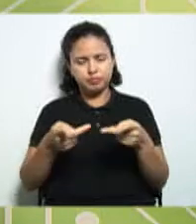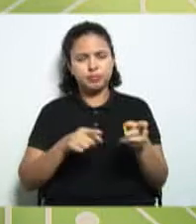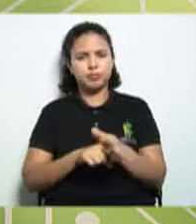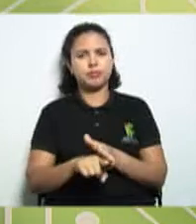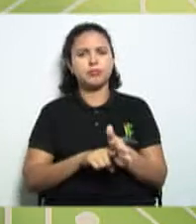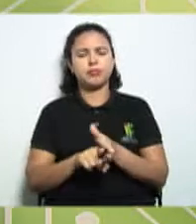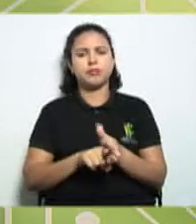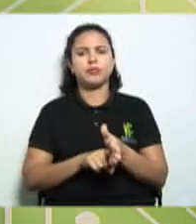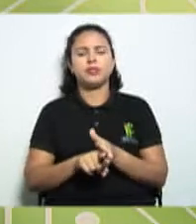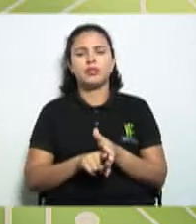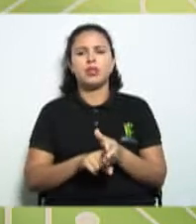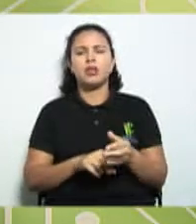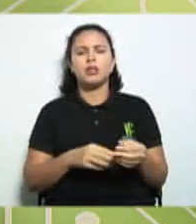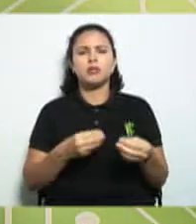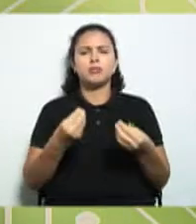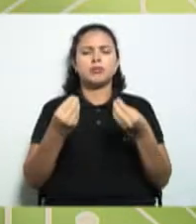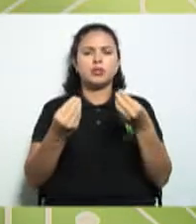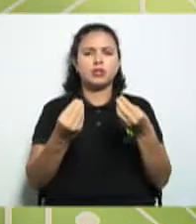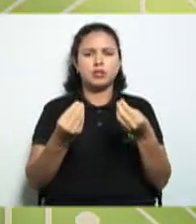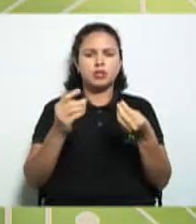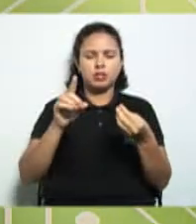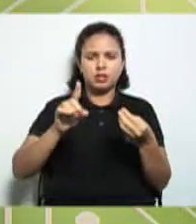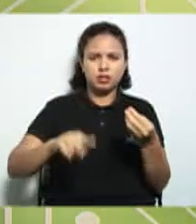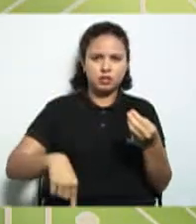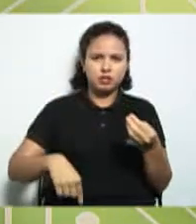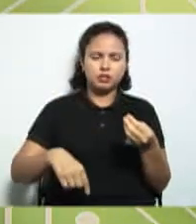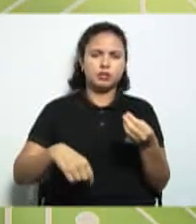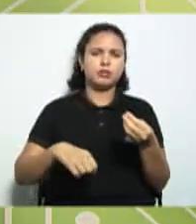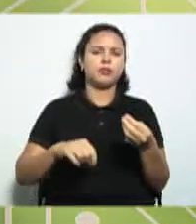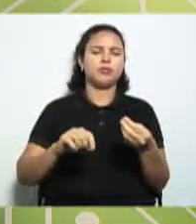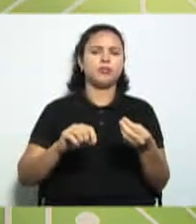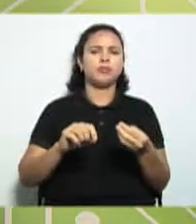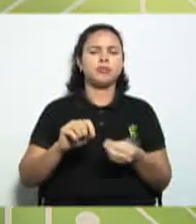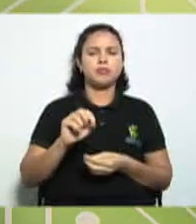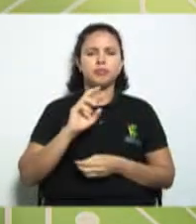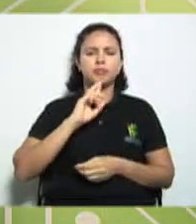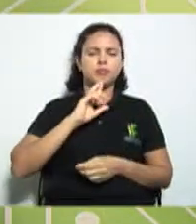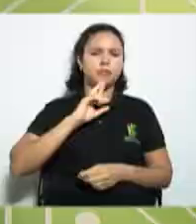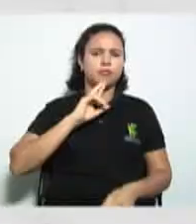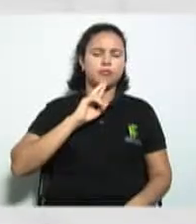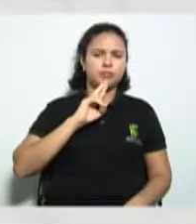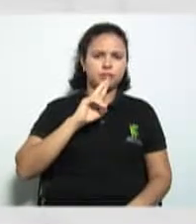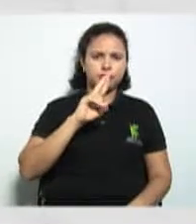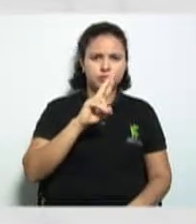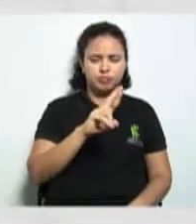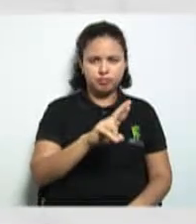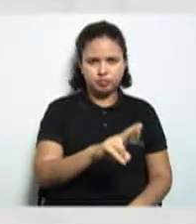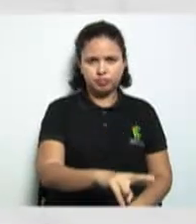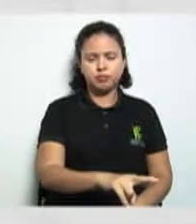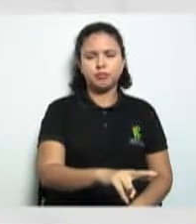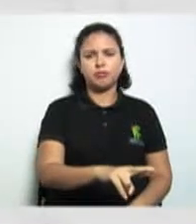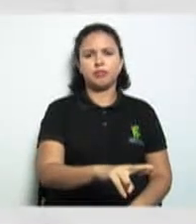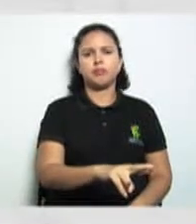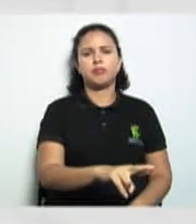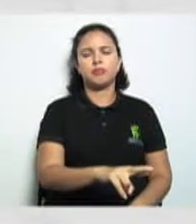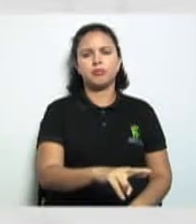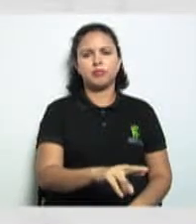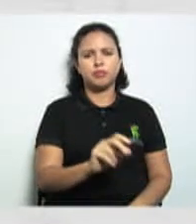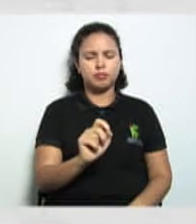serve para, olha só, revisando, ele serve para isso aí, ó. Apresentar